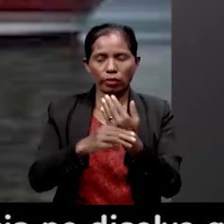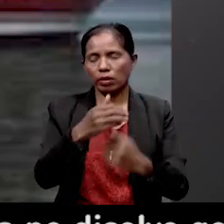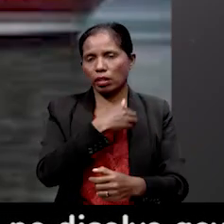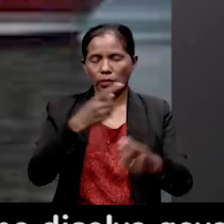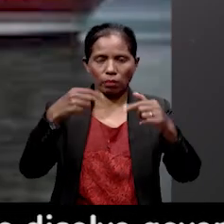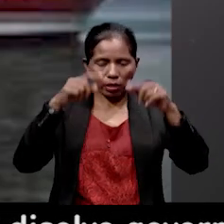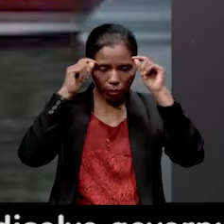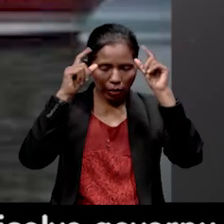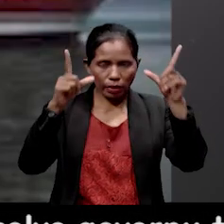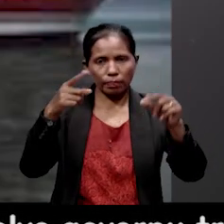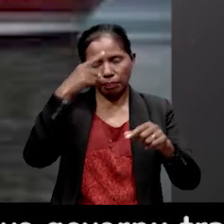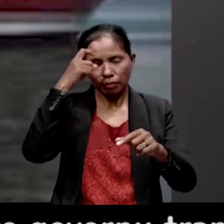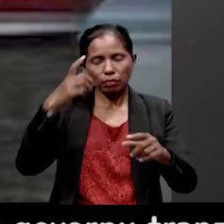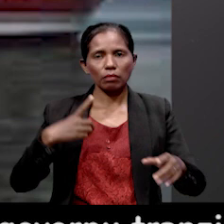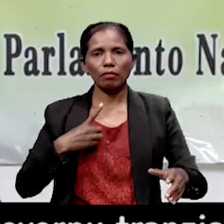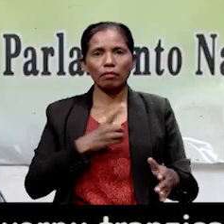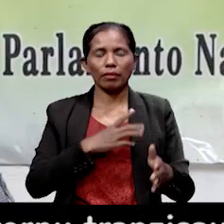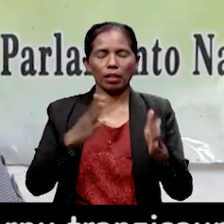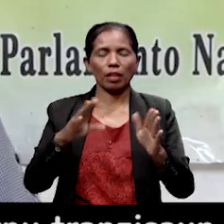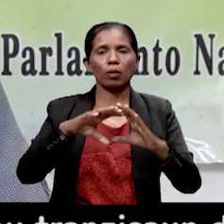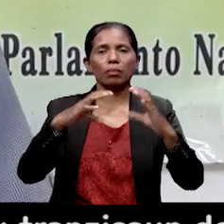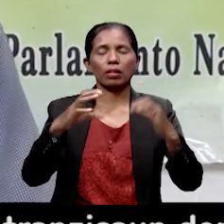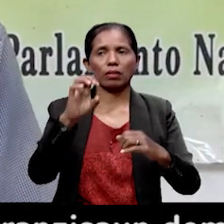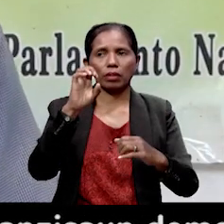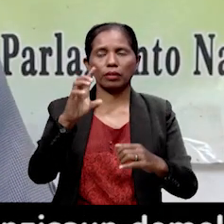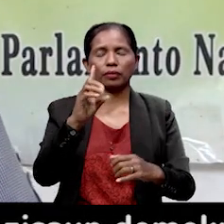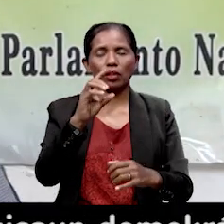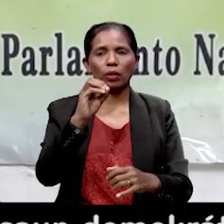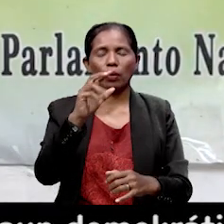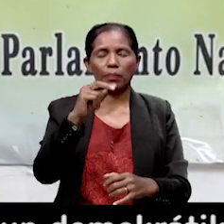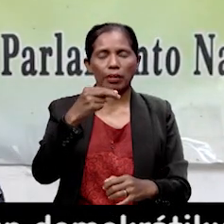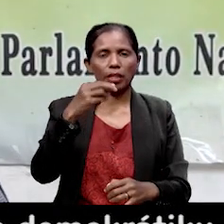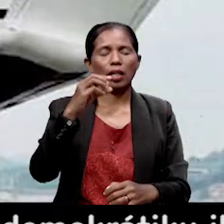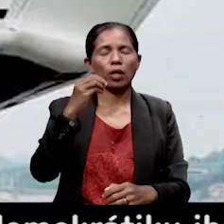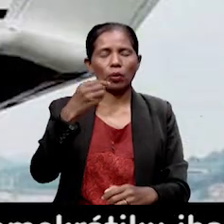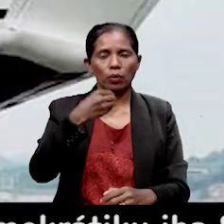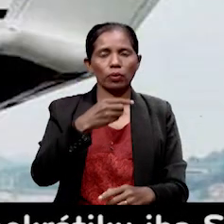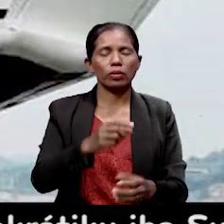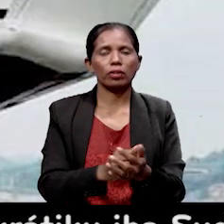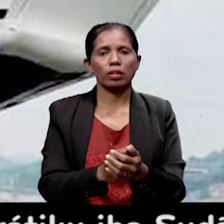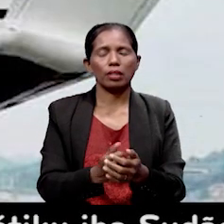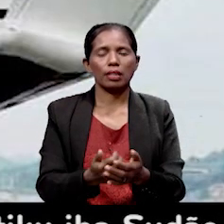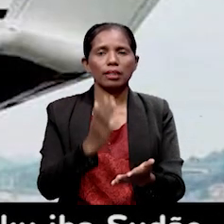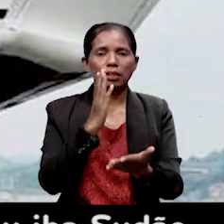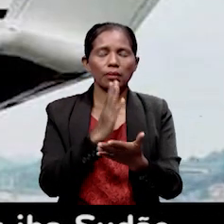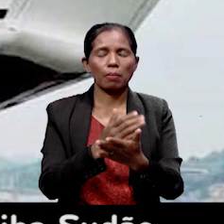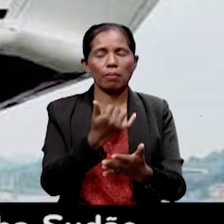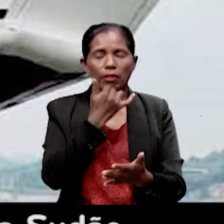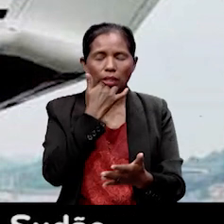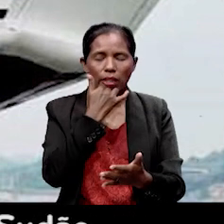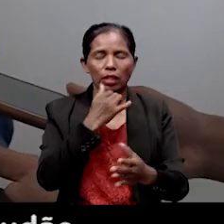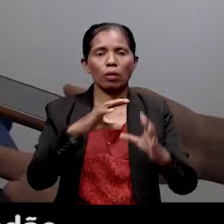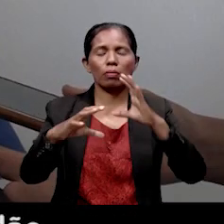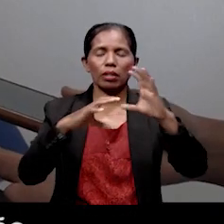Timor-Leste. Tambane deputado Comissão E, Domingos de Carvalho, considera falha e a linha coordenação ao ministro Transporte